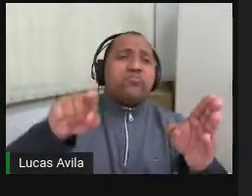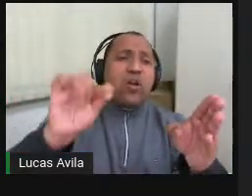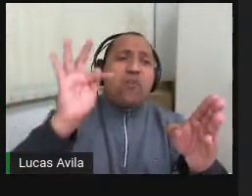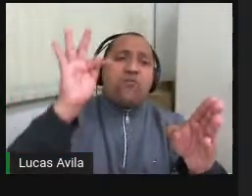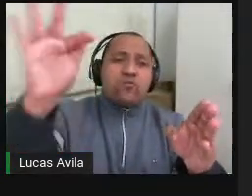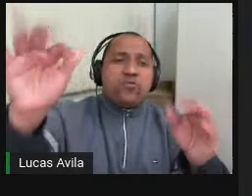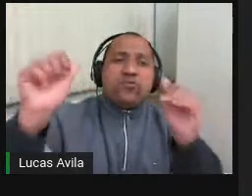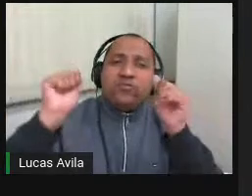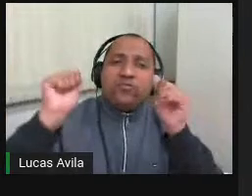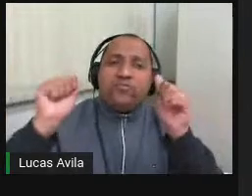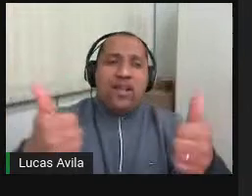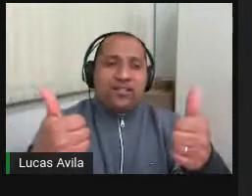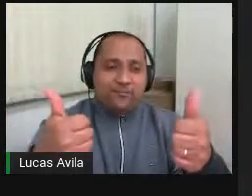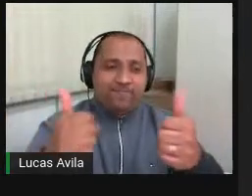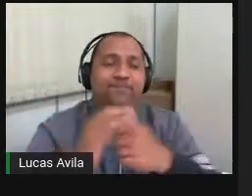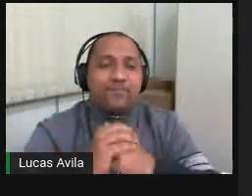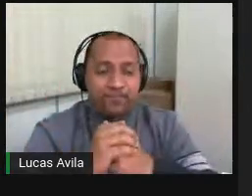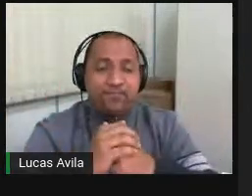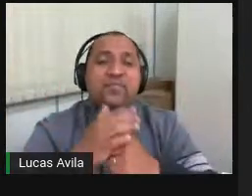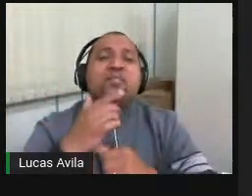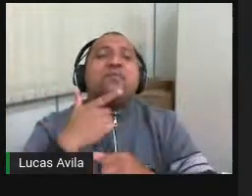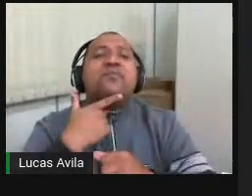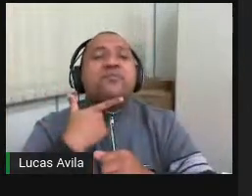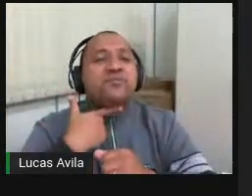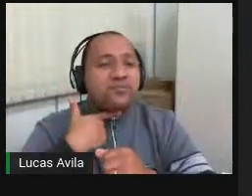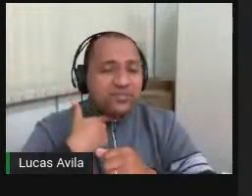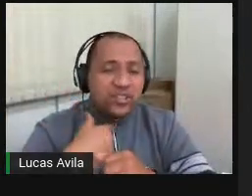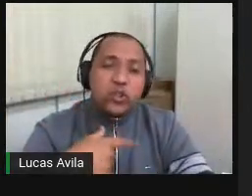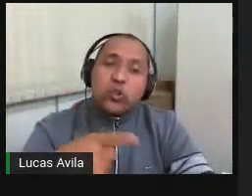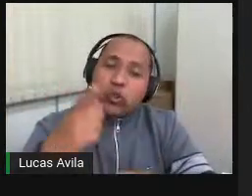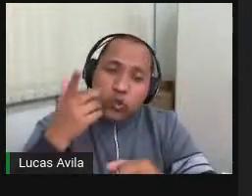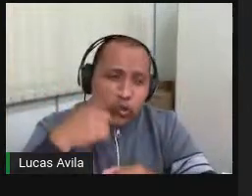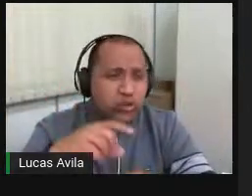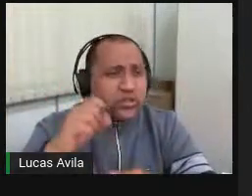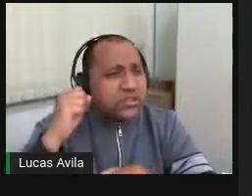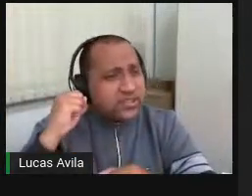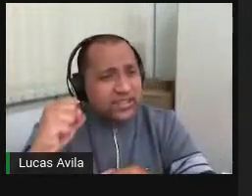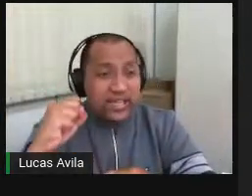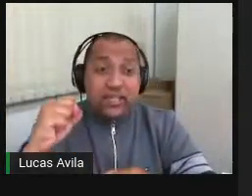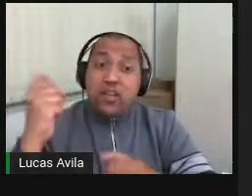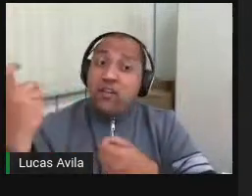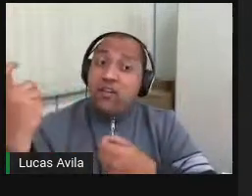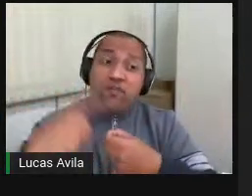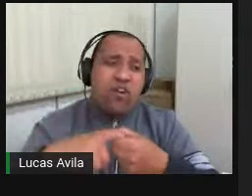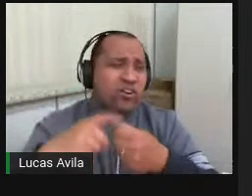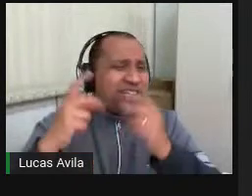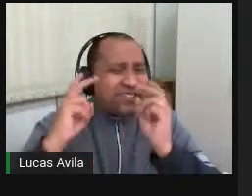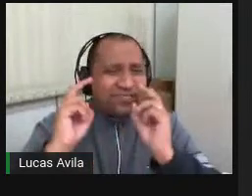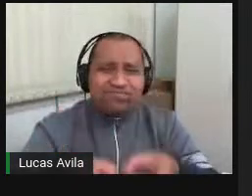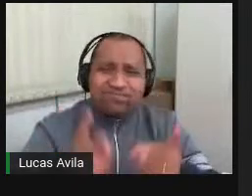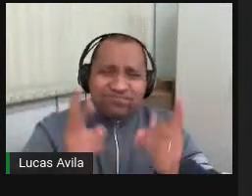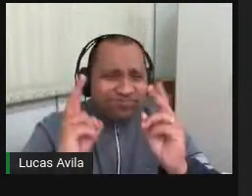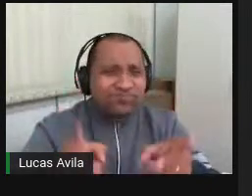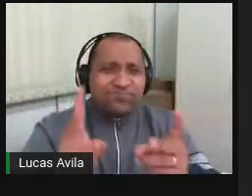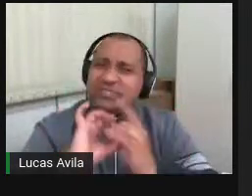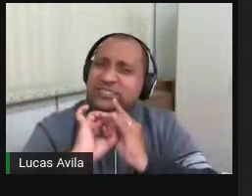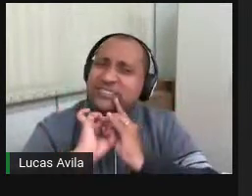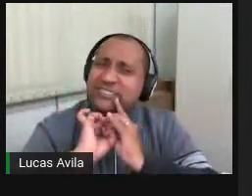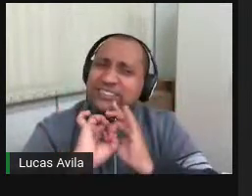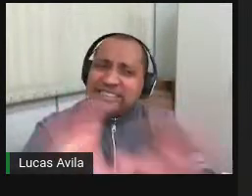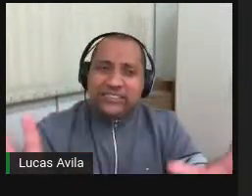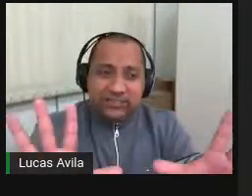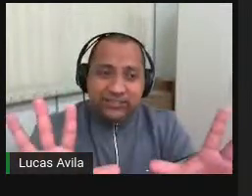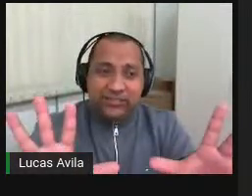melhor. Desejamos a vocês muito sucesso. Voltem sempre que quiser. Em nome do nosso